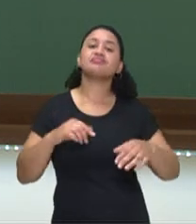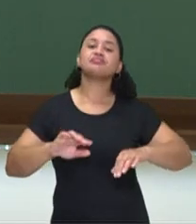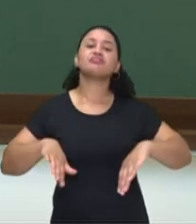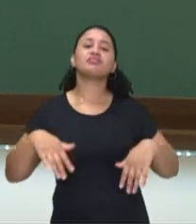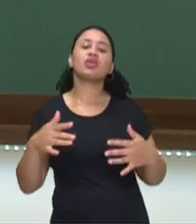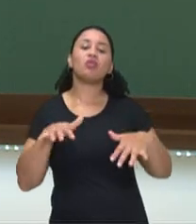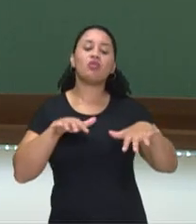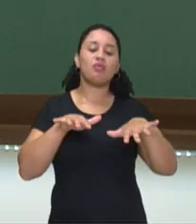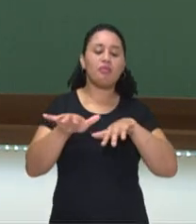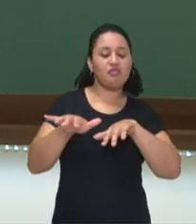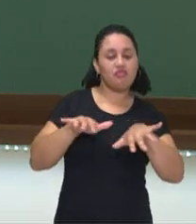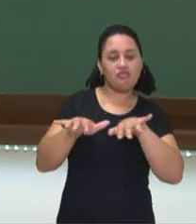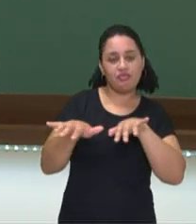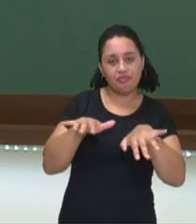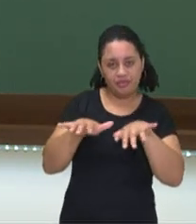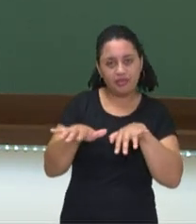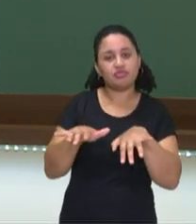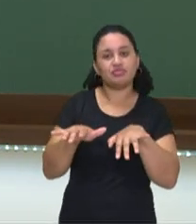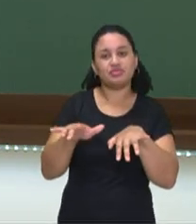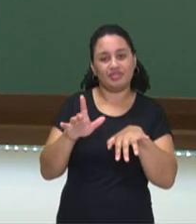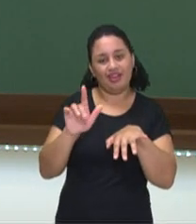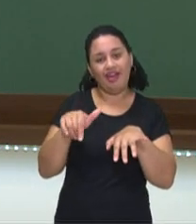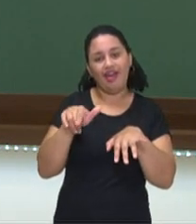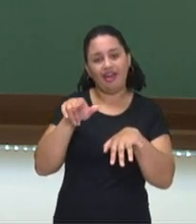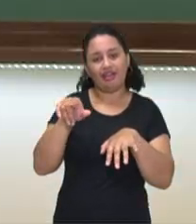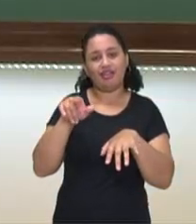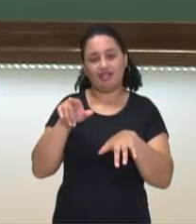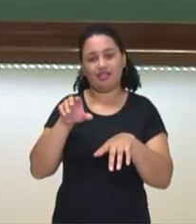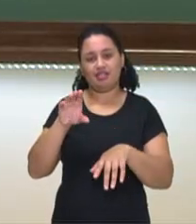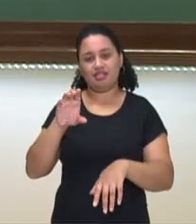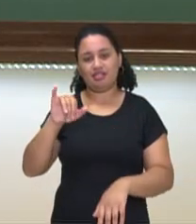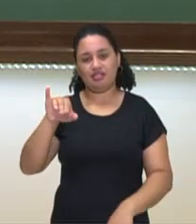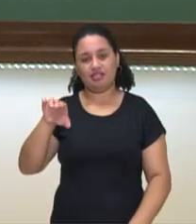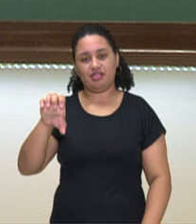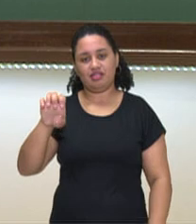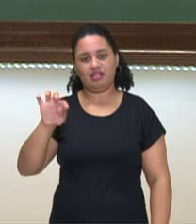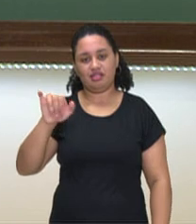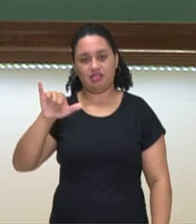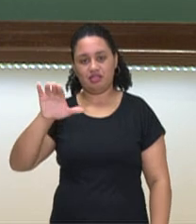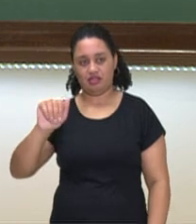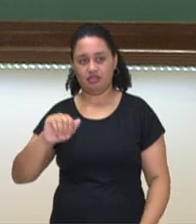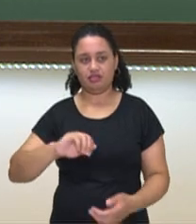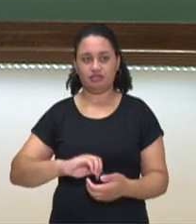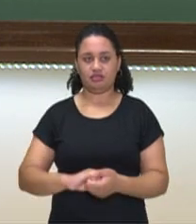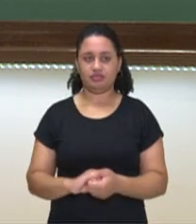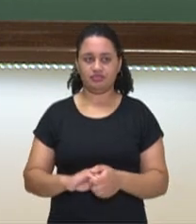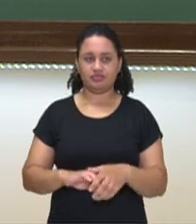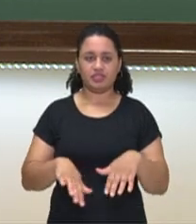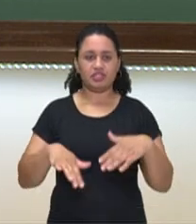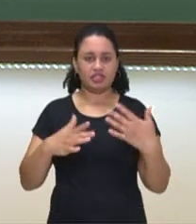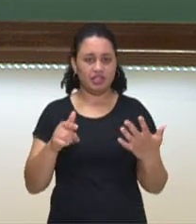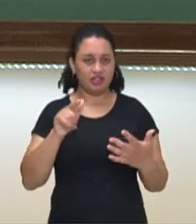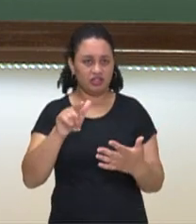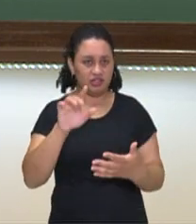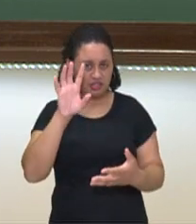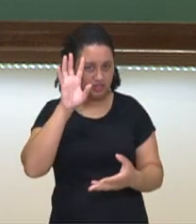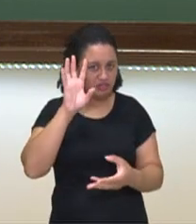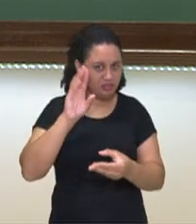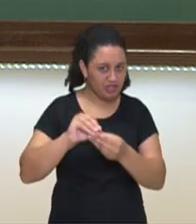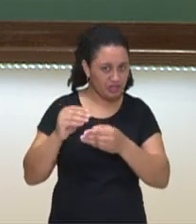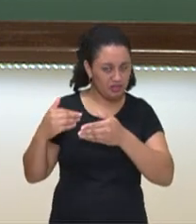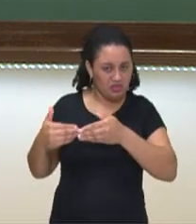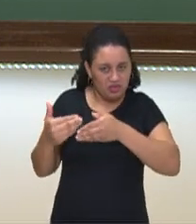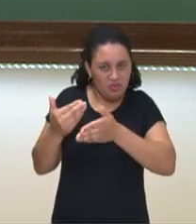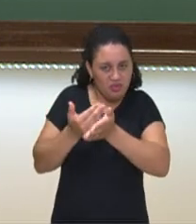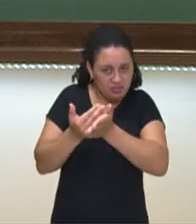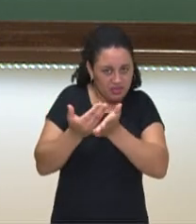o movimento tem a ver com cinética. Será que você já entendeu o comecinho